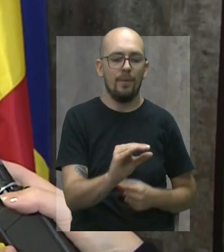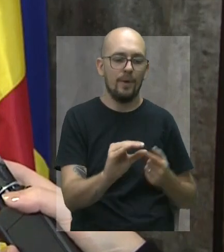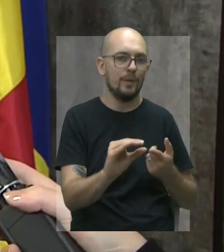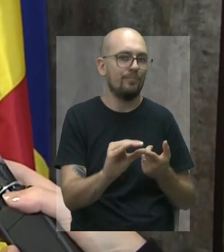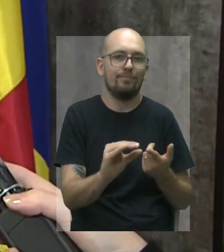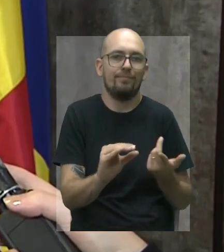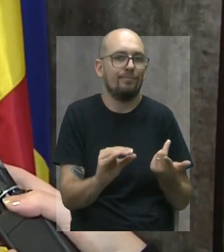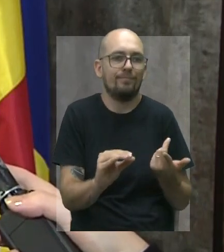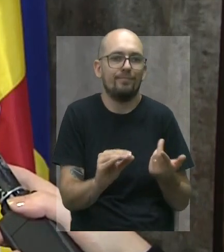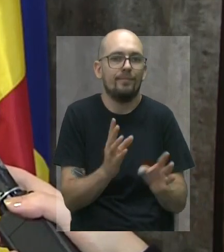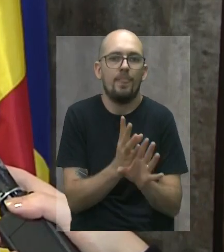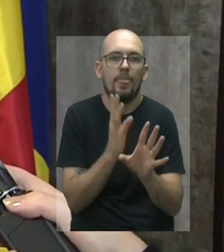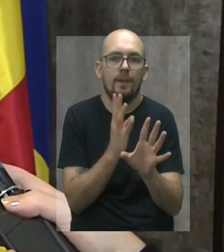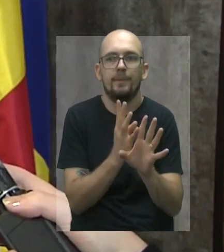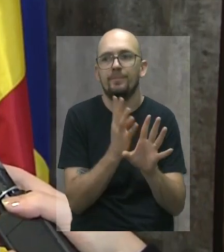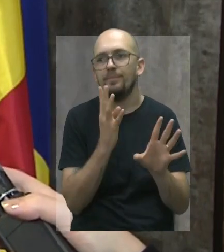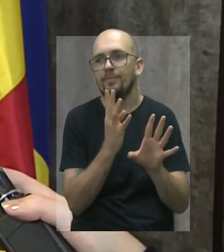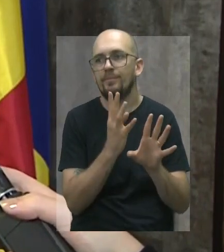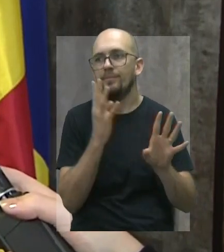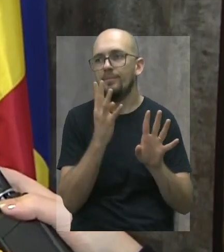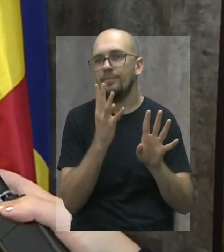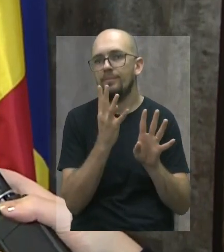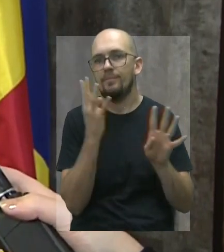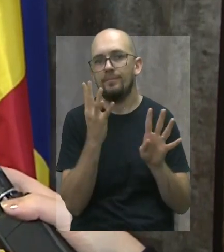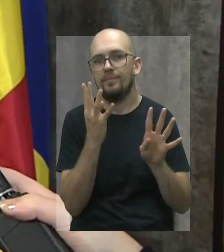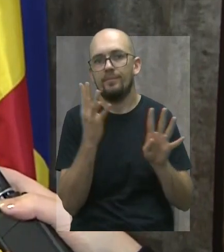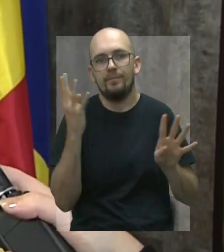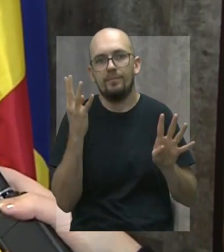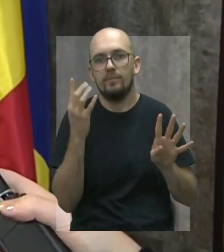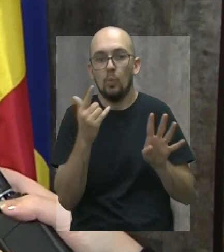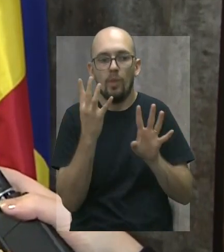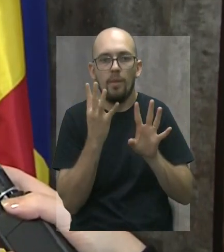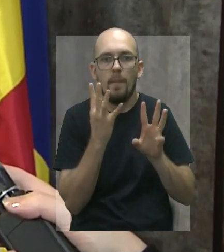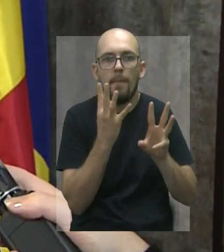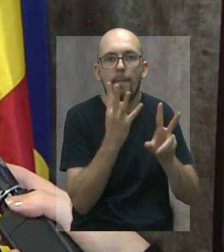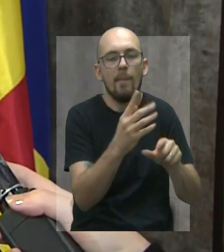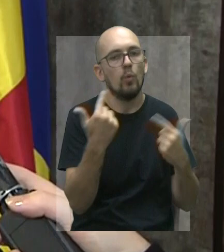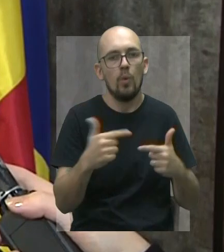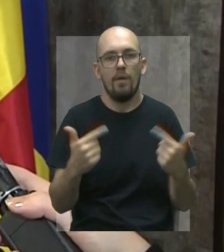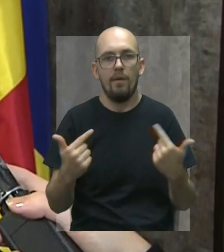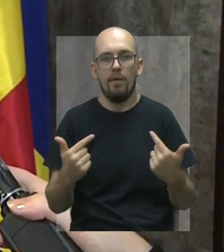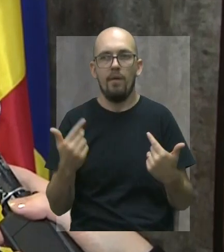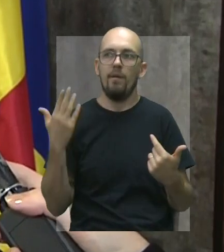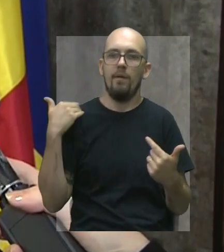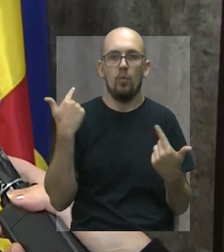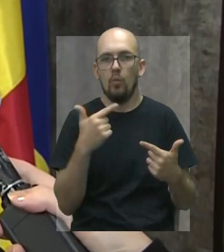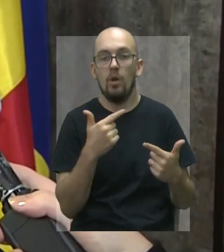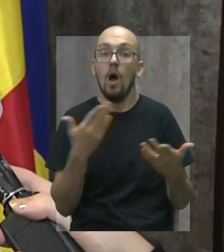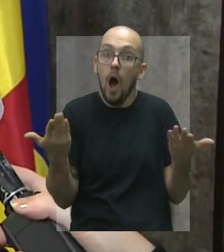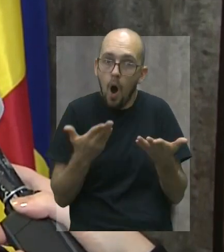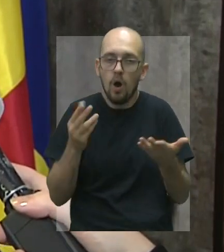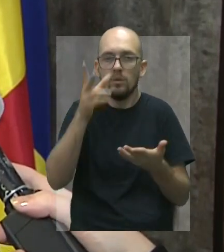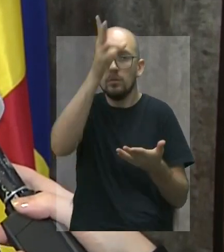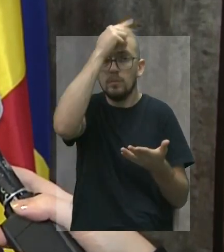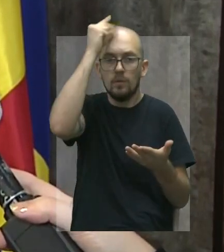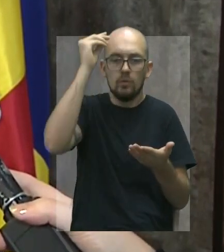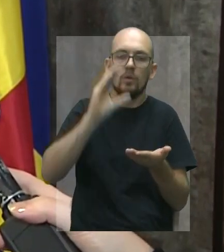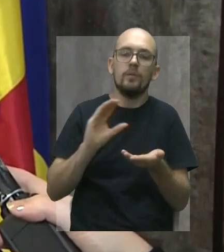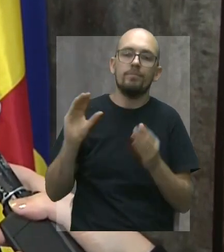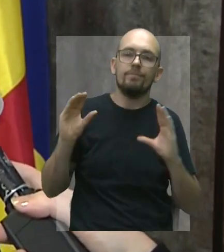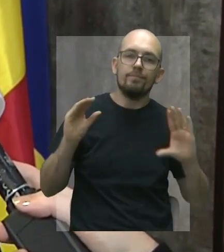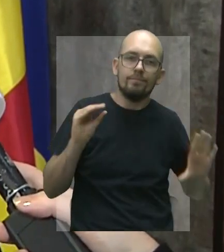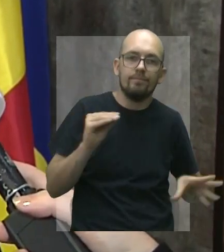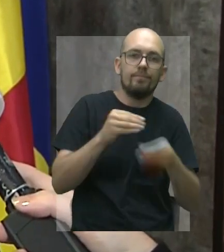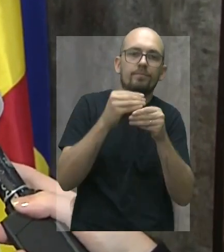não anda, como não andava. Então hoje a gente tem conseguido atender uma boa parcela daquelas pessoas que estão aguardando